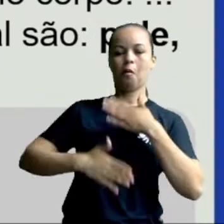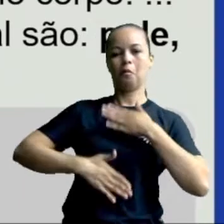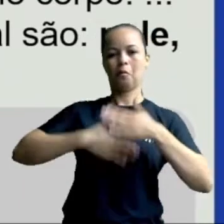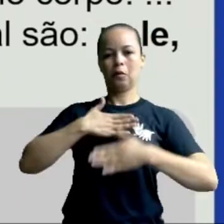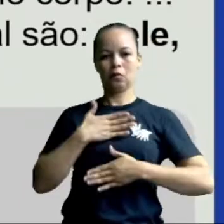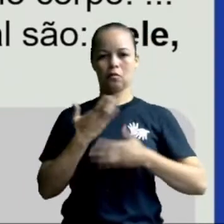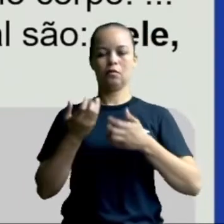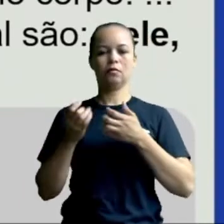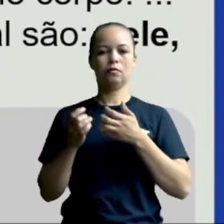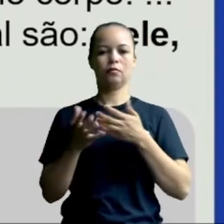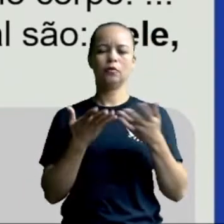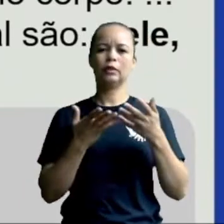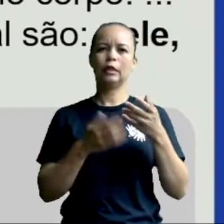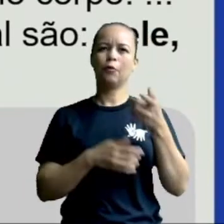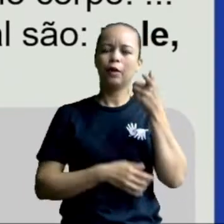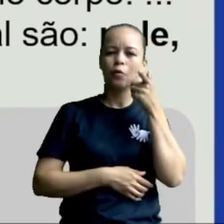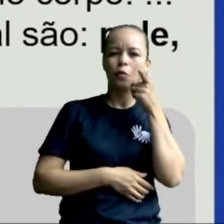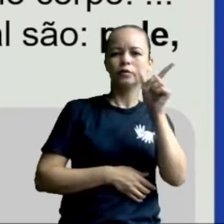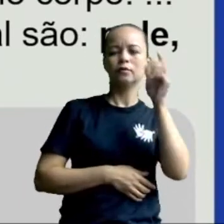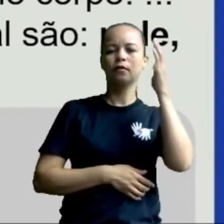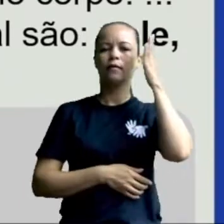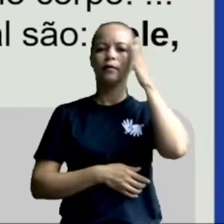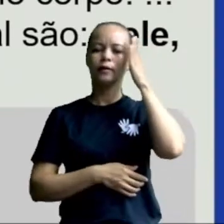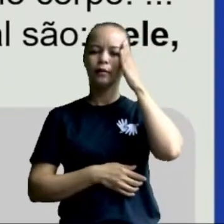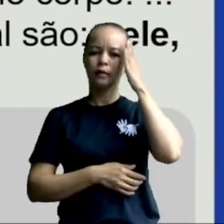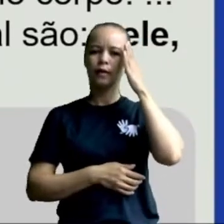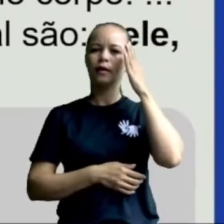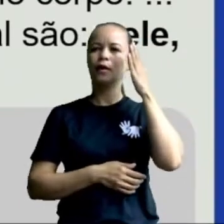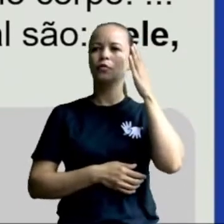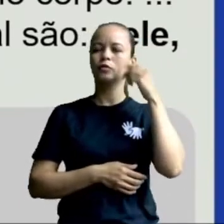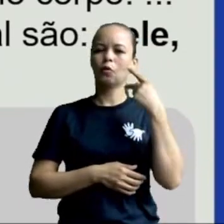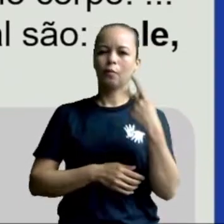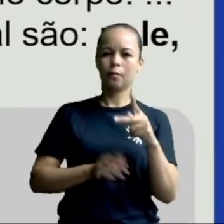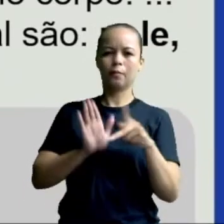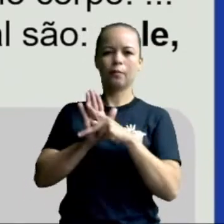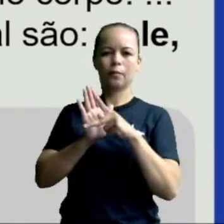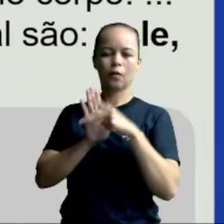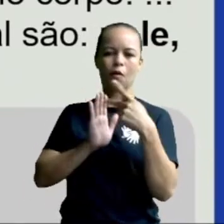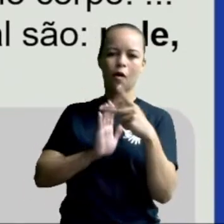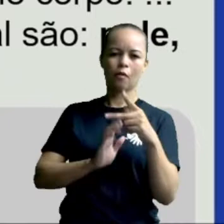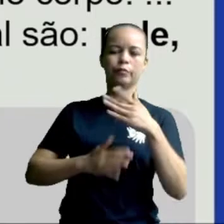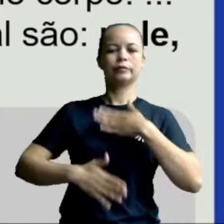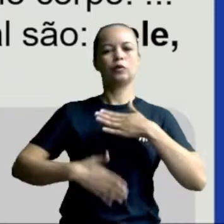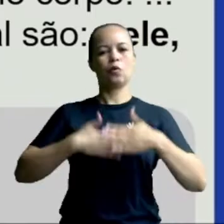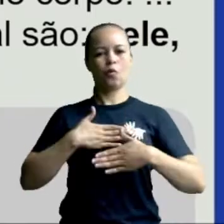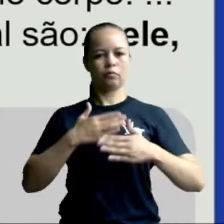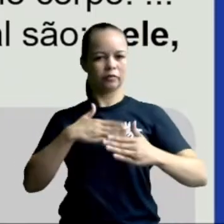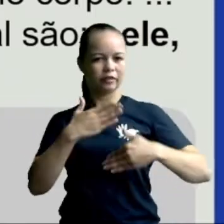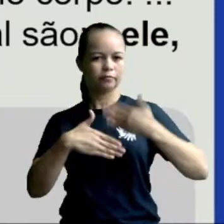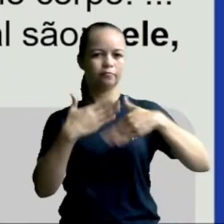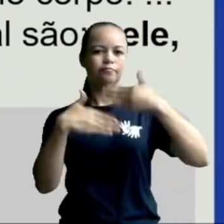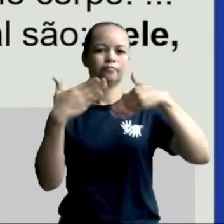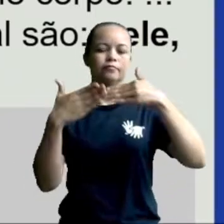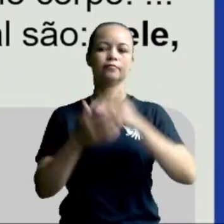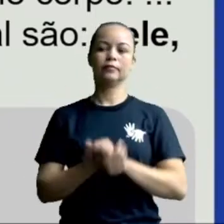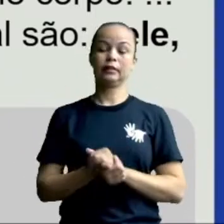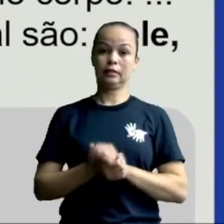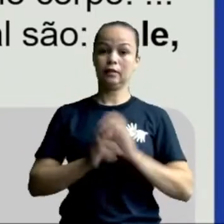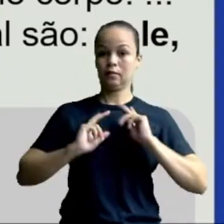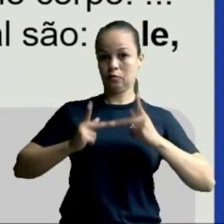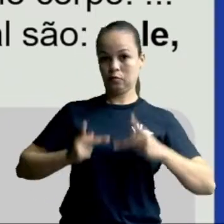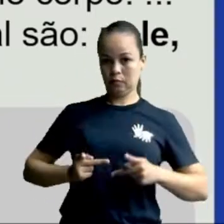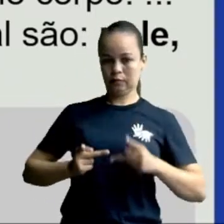cara conseguir entender o seu próprio corpo através desses estímulos, tá? E aí, em humanos,